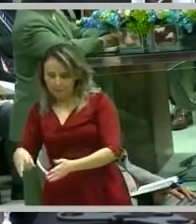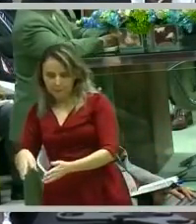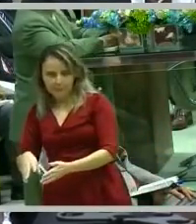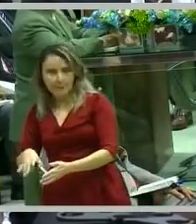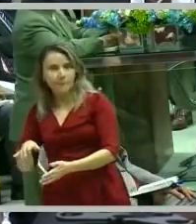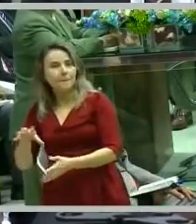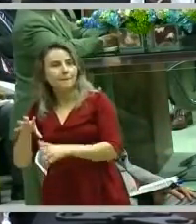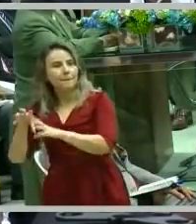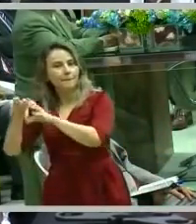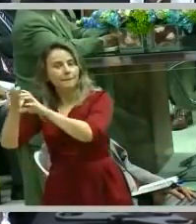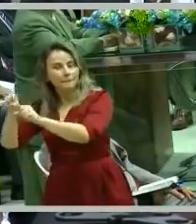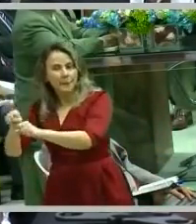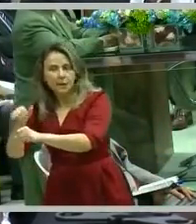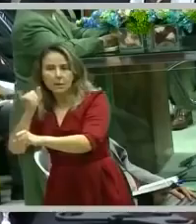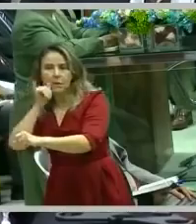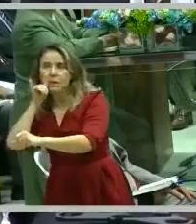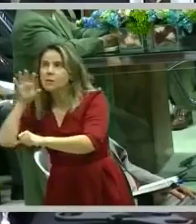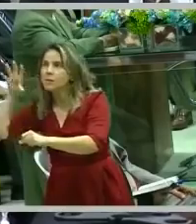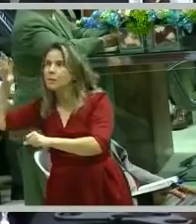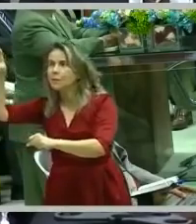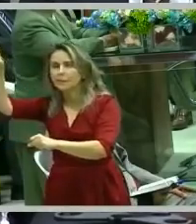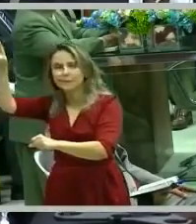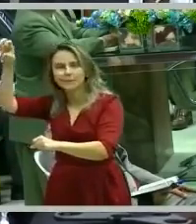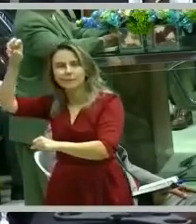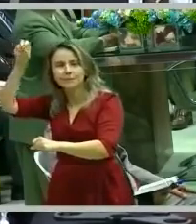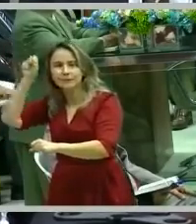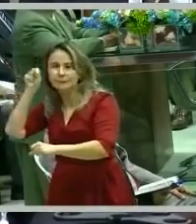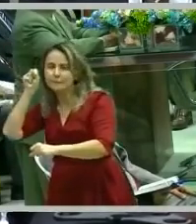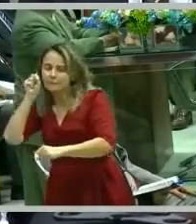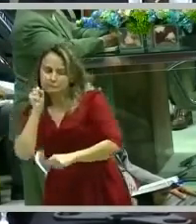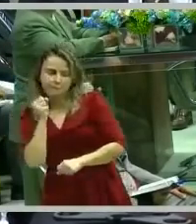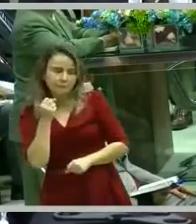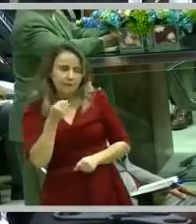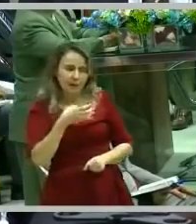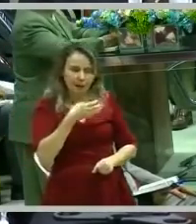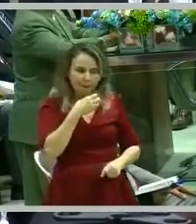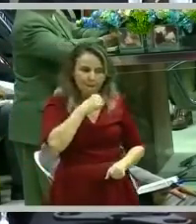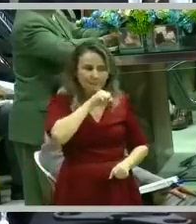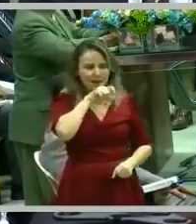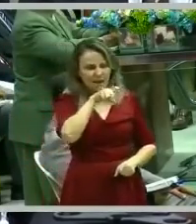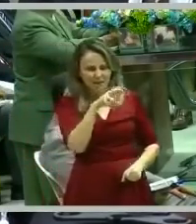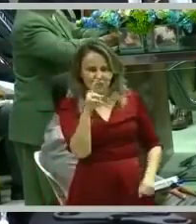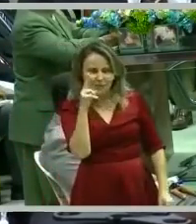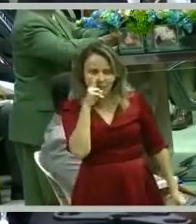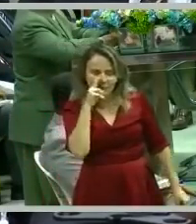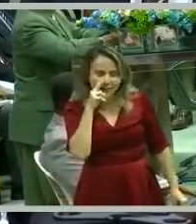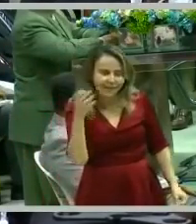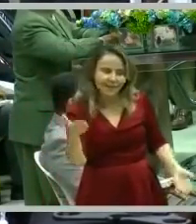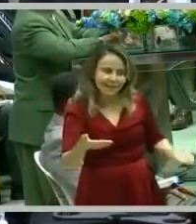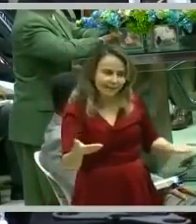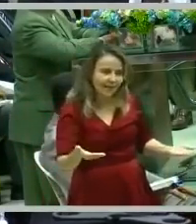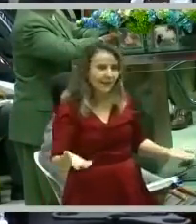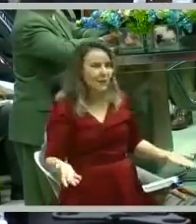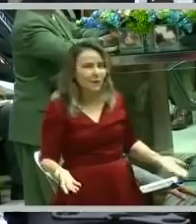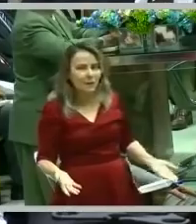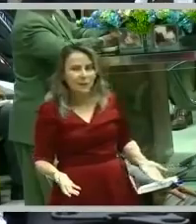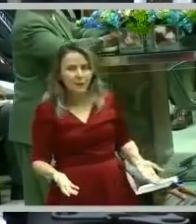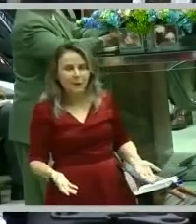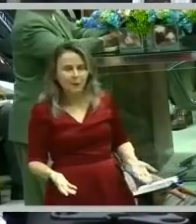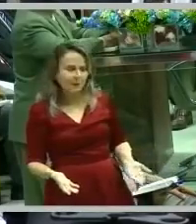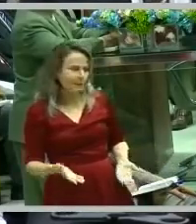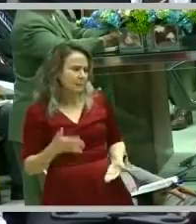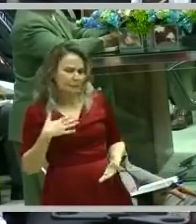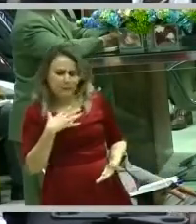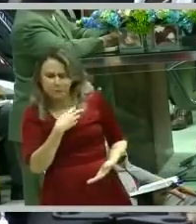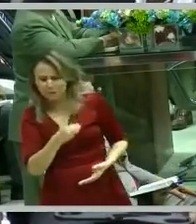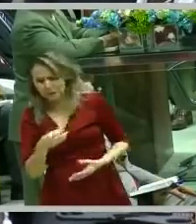do cachimbo na ripa da casa e disse, pai, o senhor agora é crente, pai. E disse, meu filho, me dê meu cachimbo. Não,